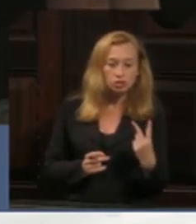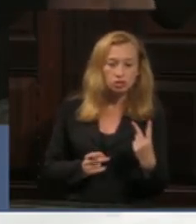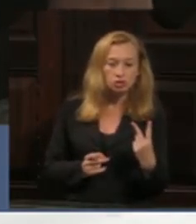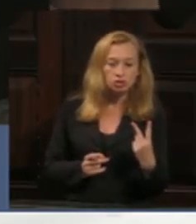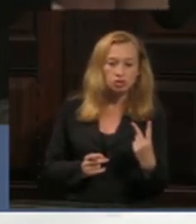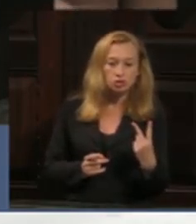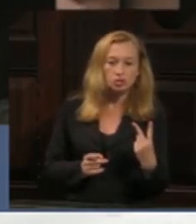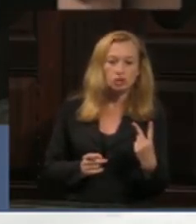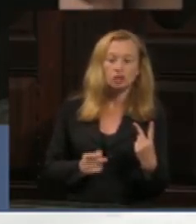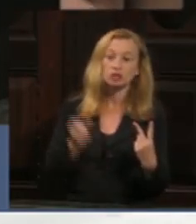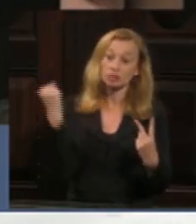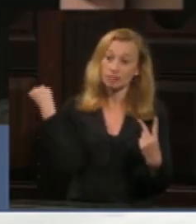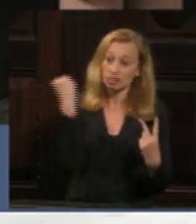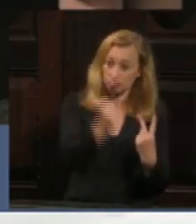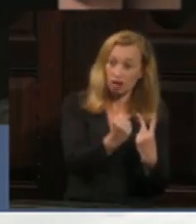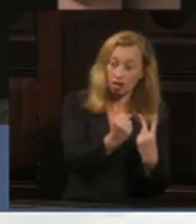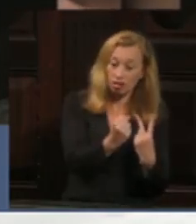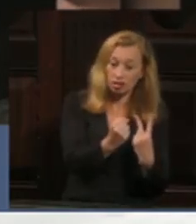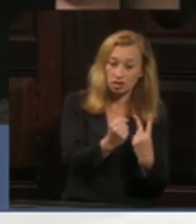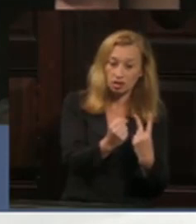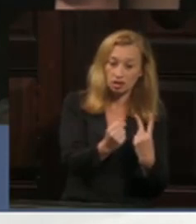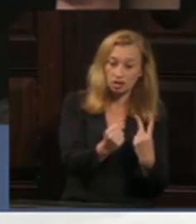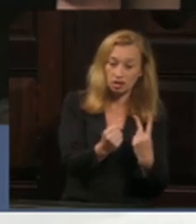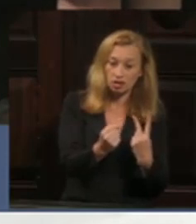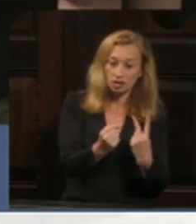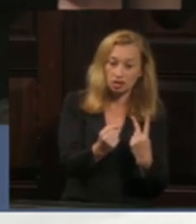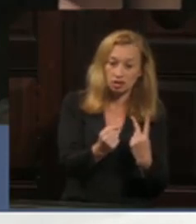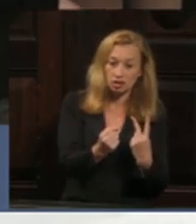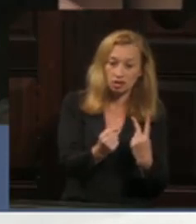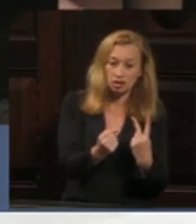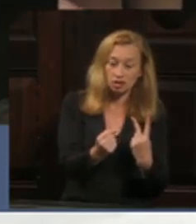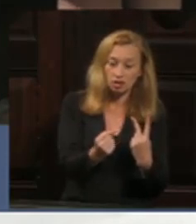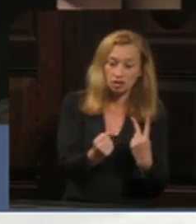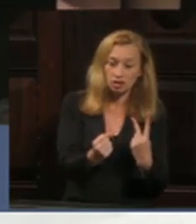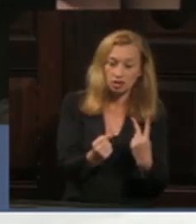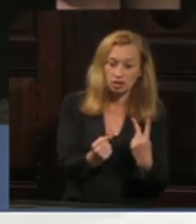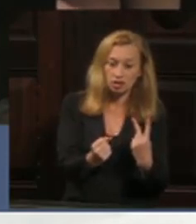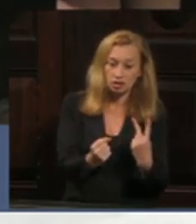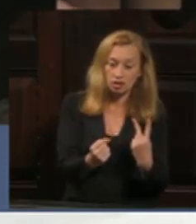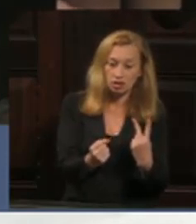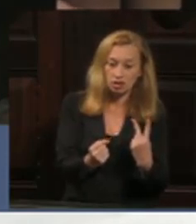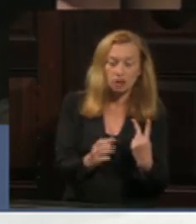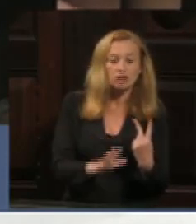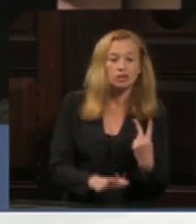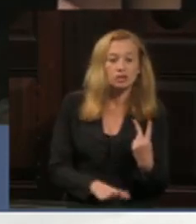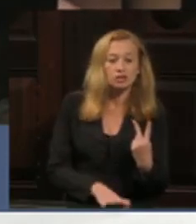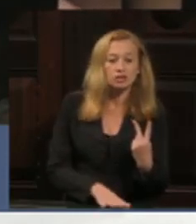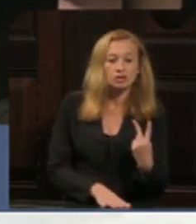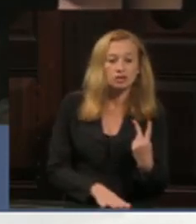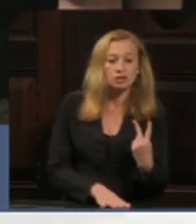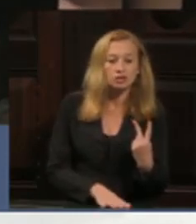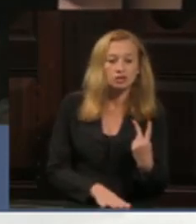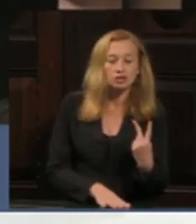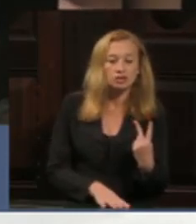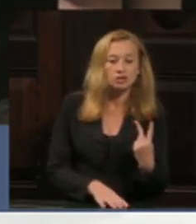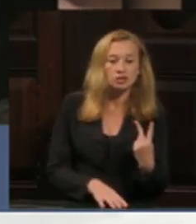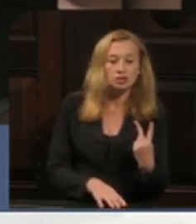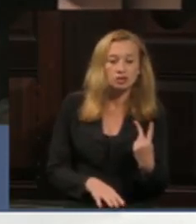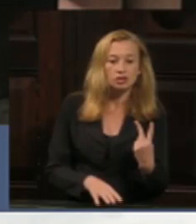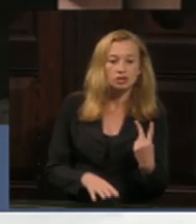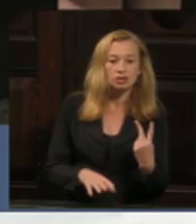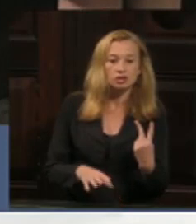os executores, autores imediatos, têm autoria imediata, que normalmente é quem manda, e